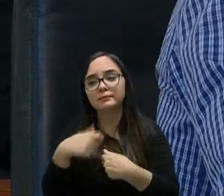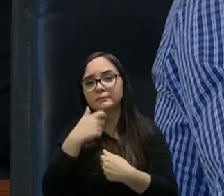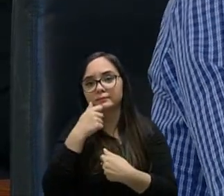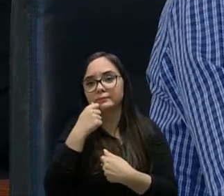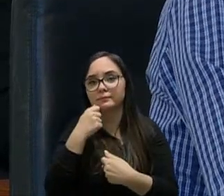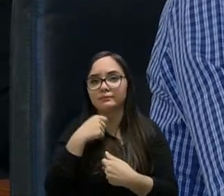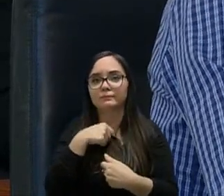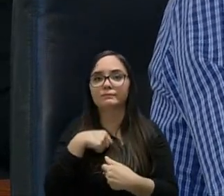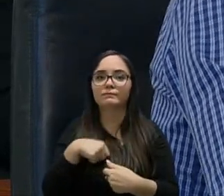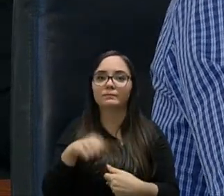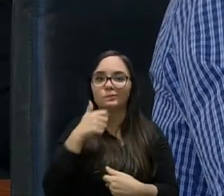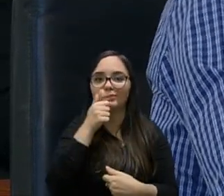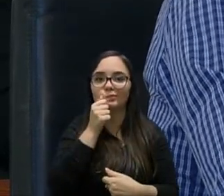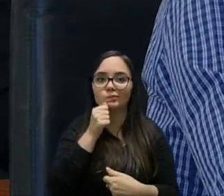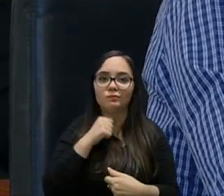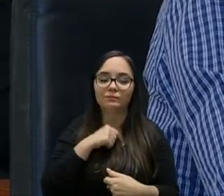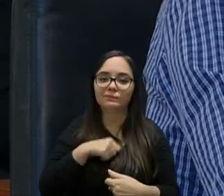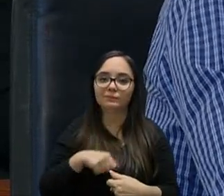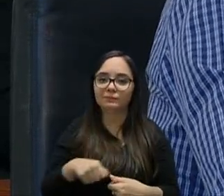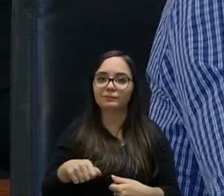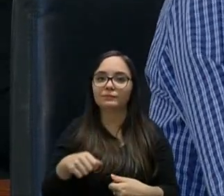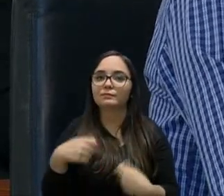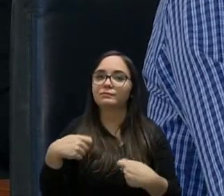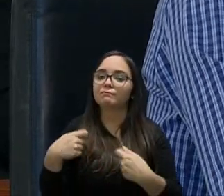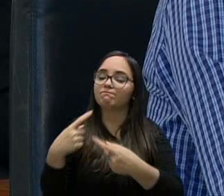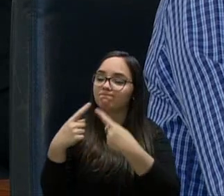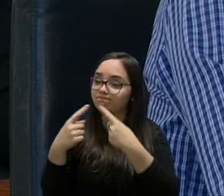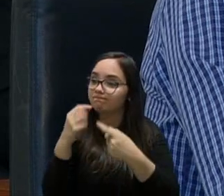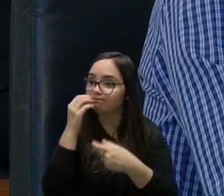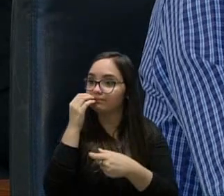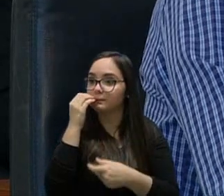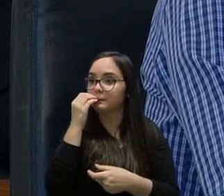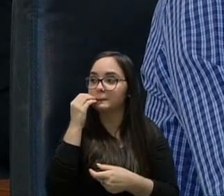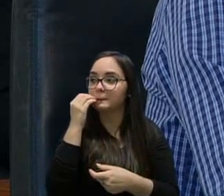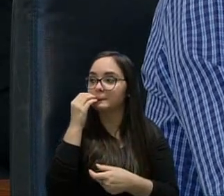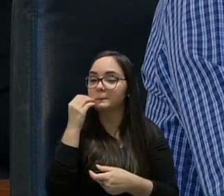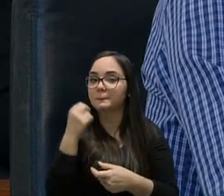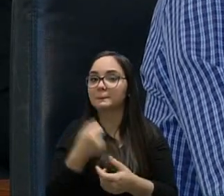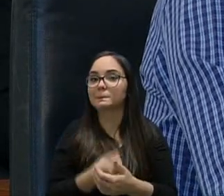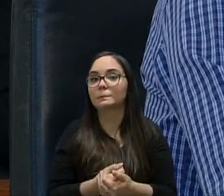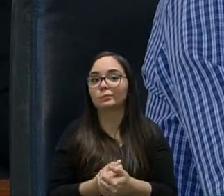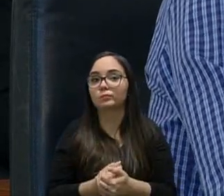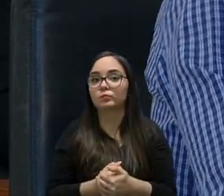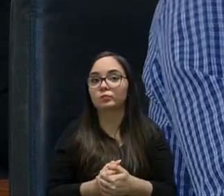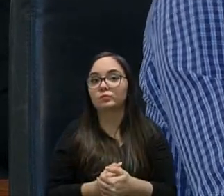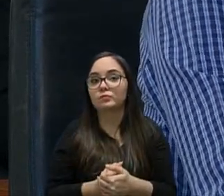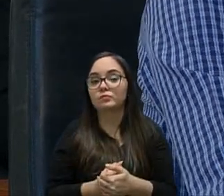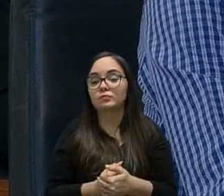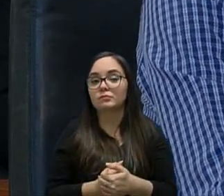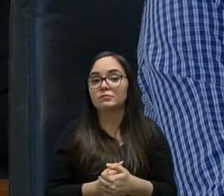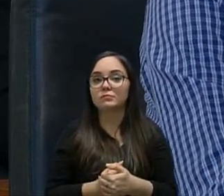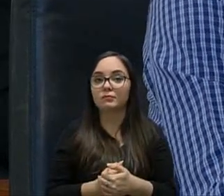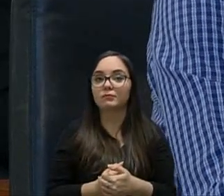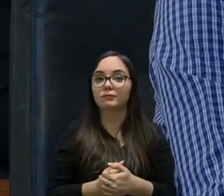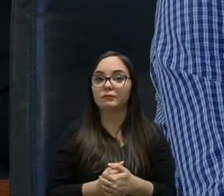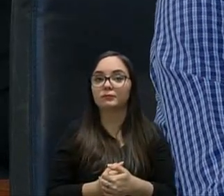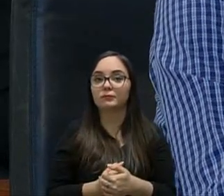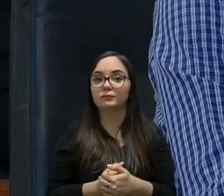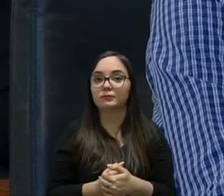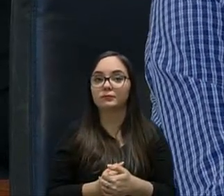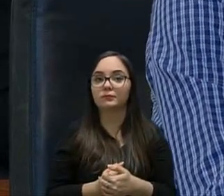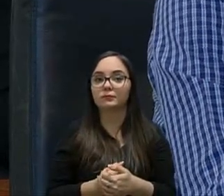é o melhor do mundo isso aqui é tudo bom é tudo de vocês e com ver